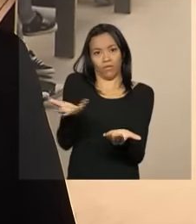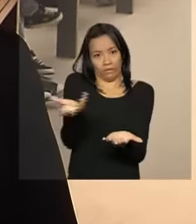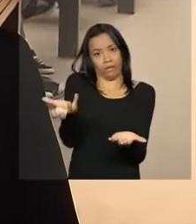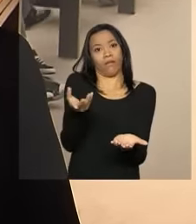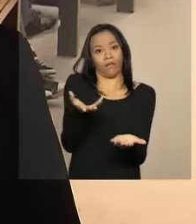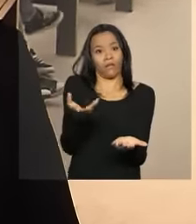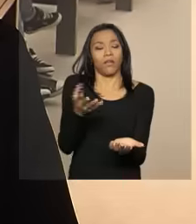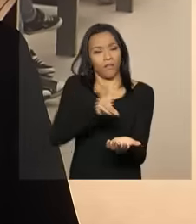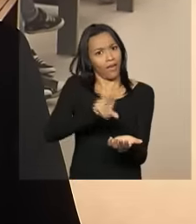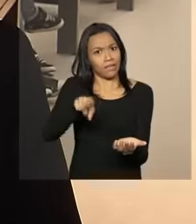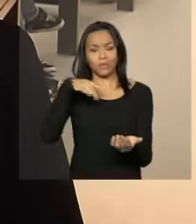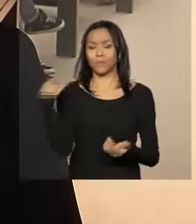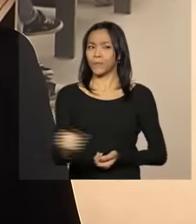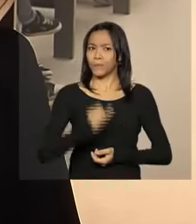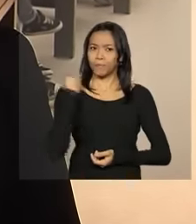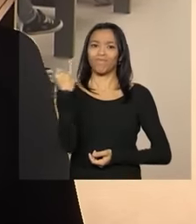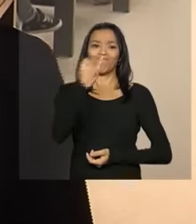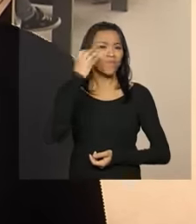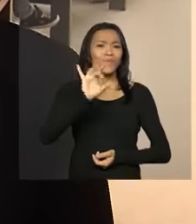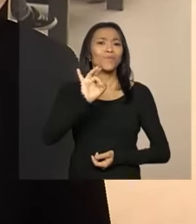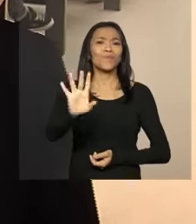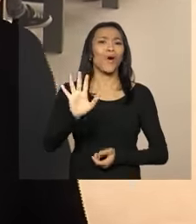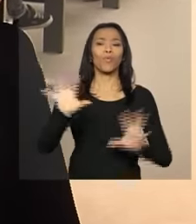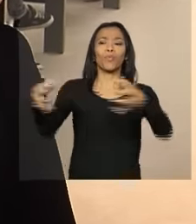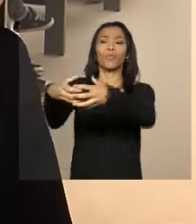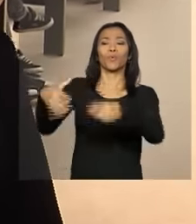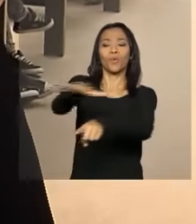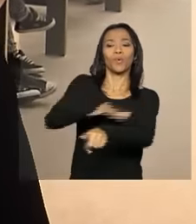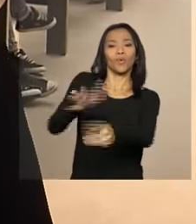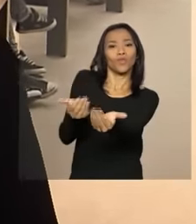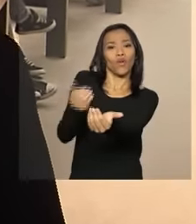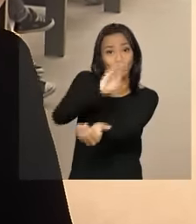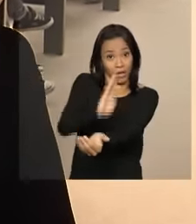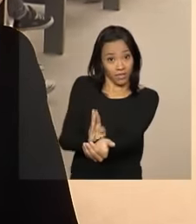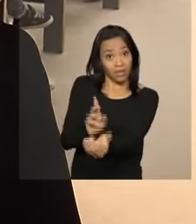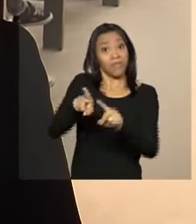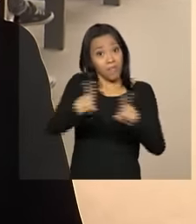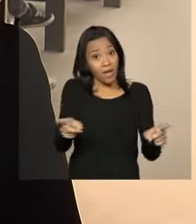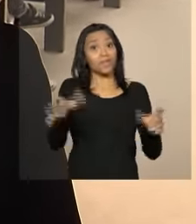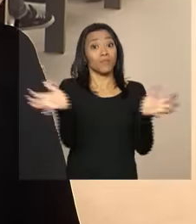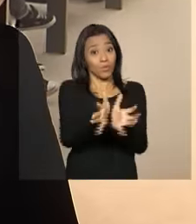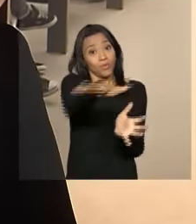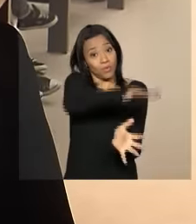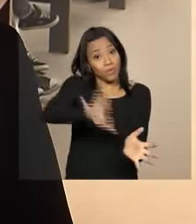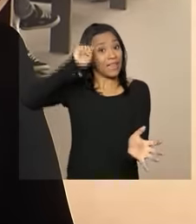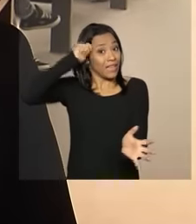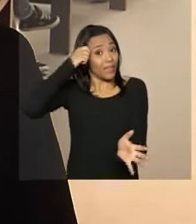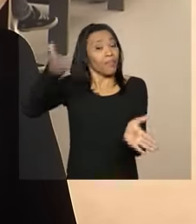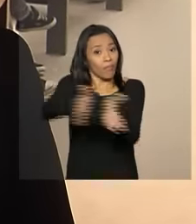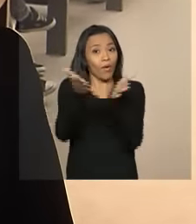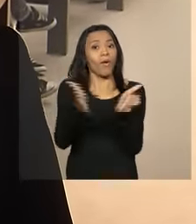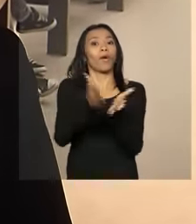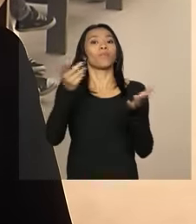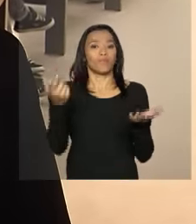será de grande importância não somente para toda a juventude do Brasil mas principalmente pra Juventude negra brasileira a juventude pobre